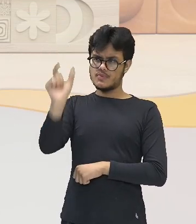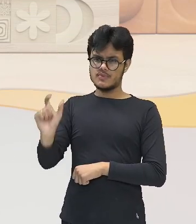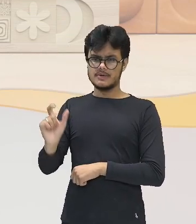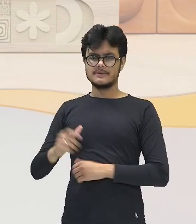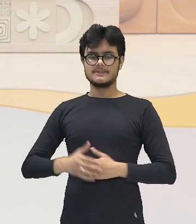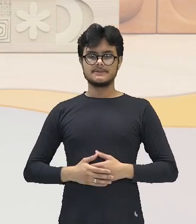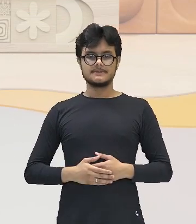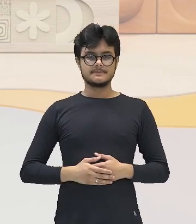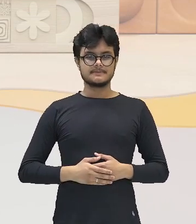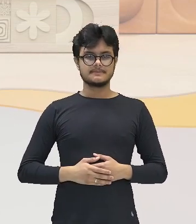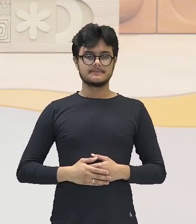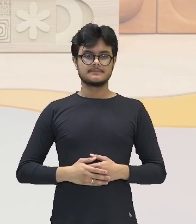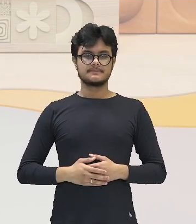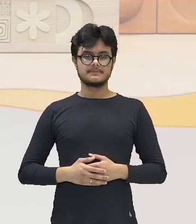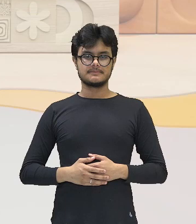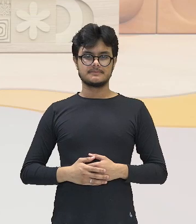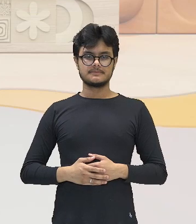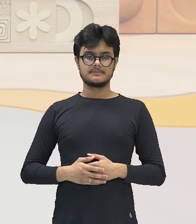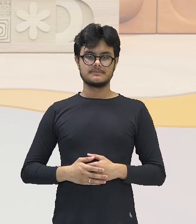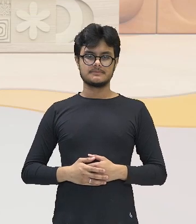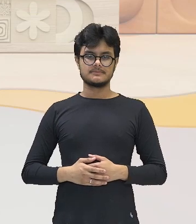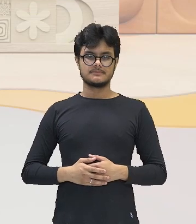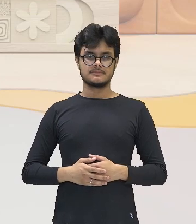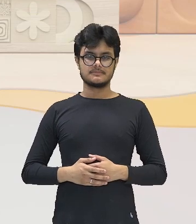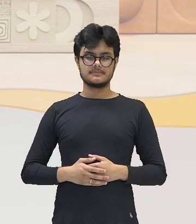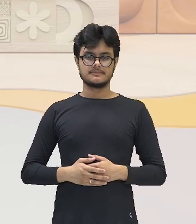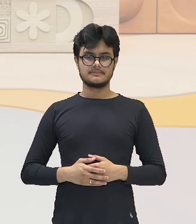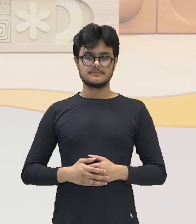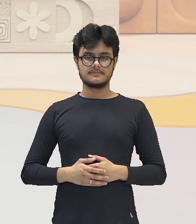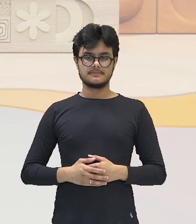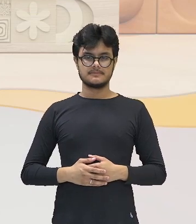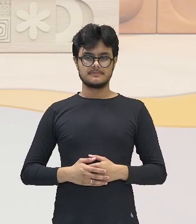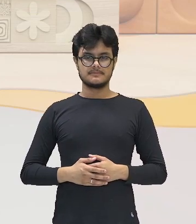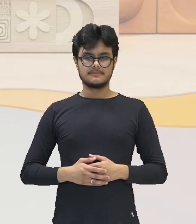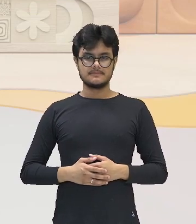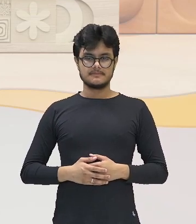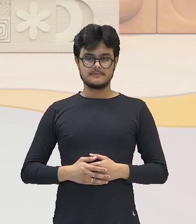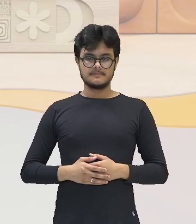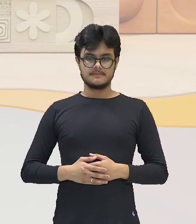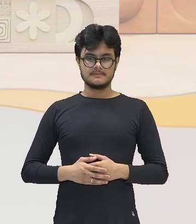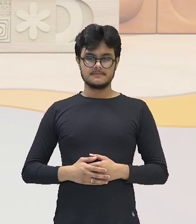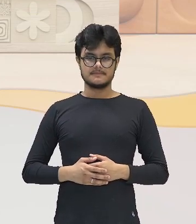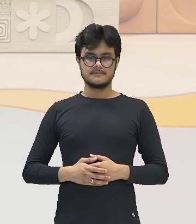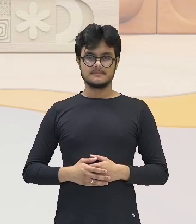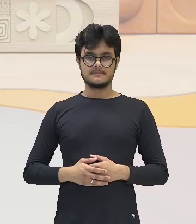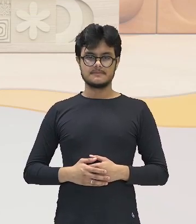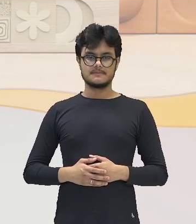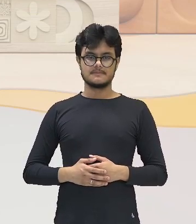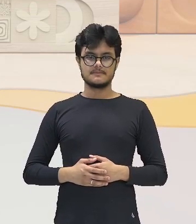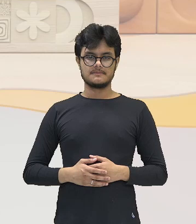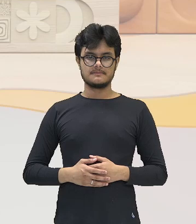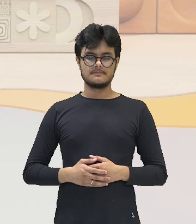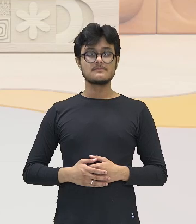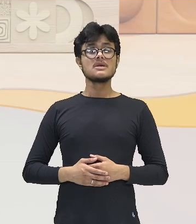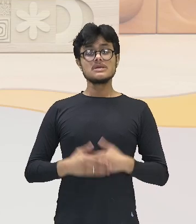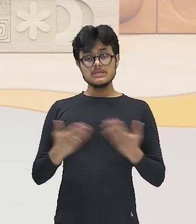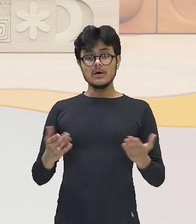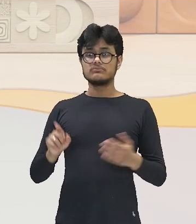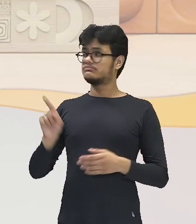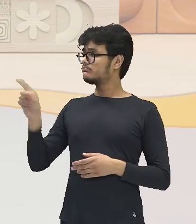faixa litorânea, que foi justamente onde a gente tem aí o desenvolvimento dessas primeiras